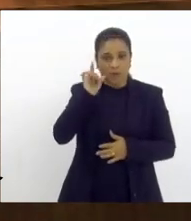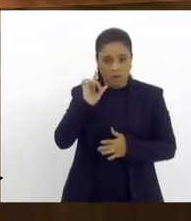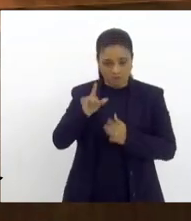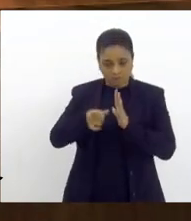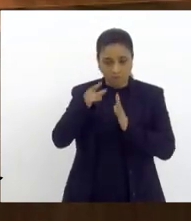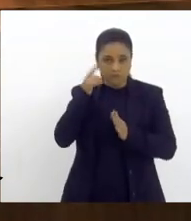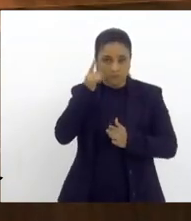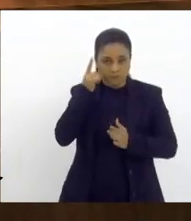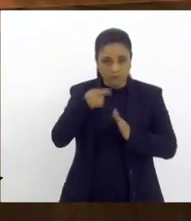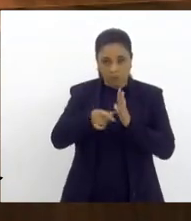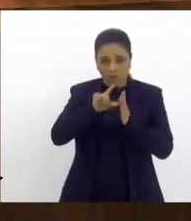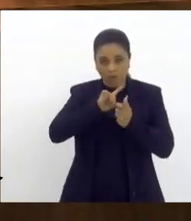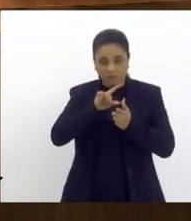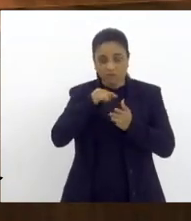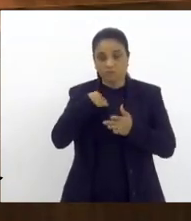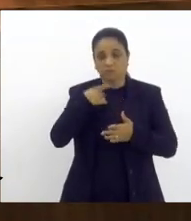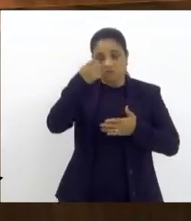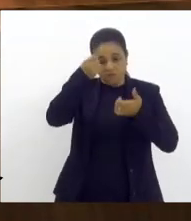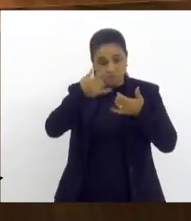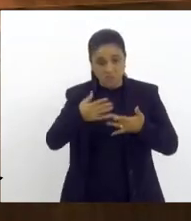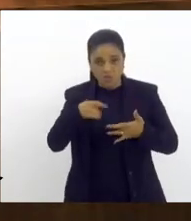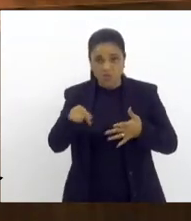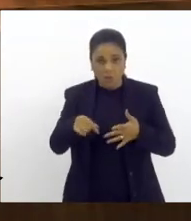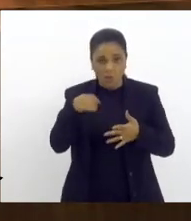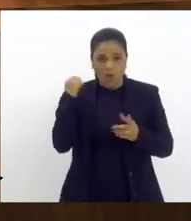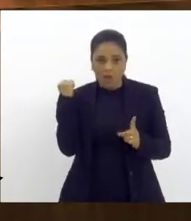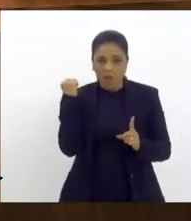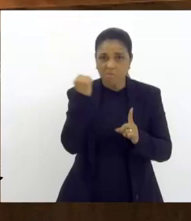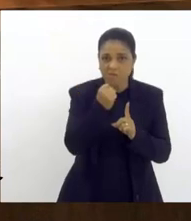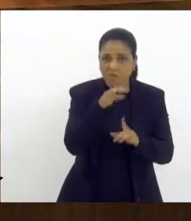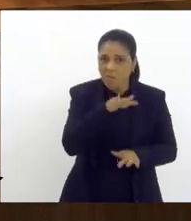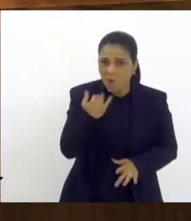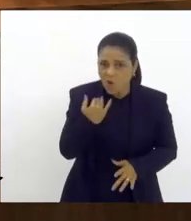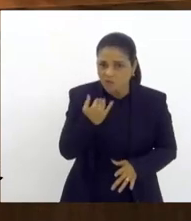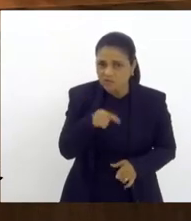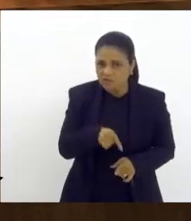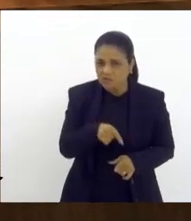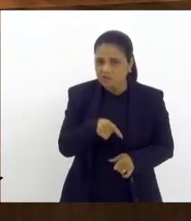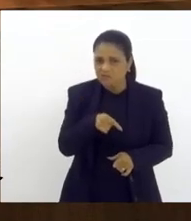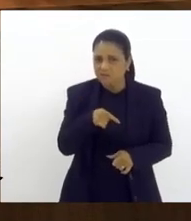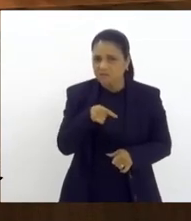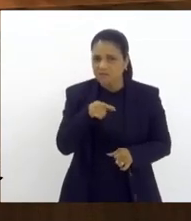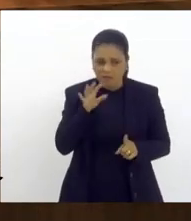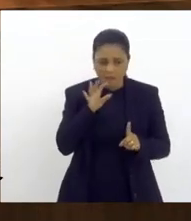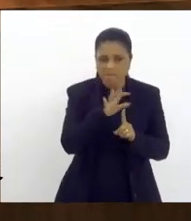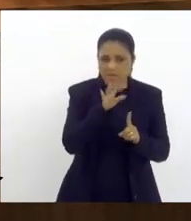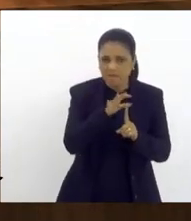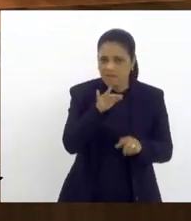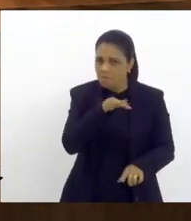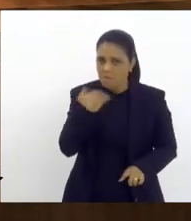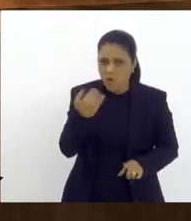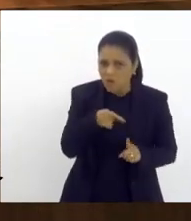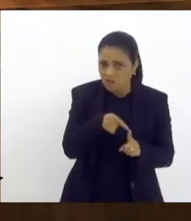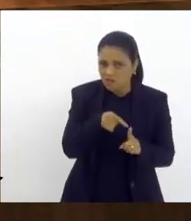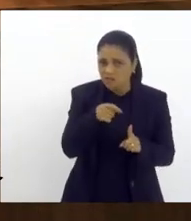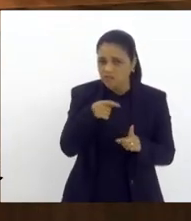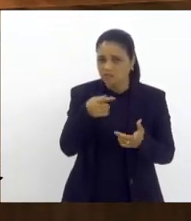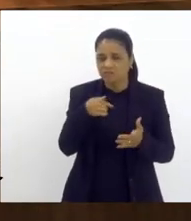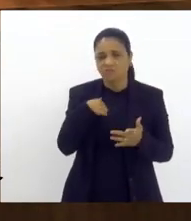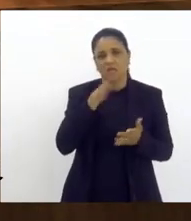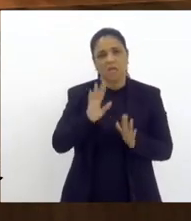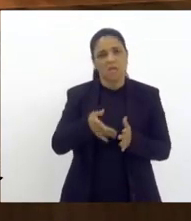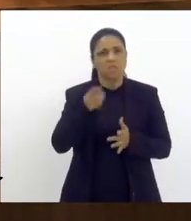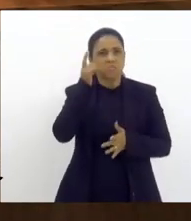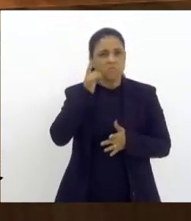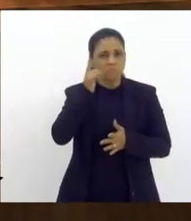ameacei de morte no entanto não comprovou é algo que eu imediatamente ao ocorrido ele nem era